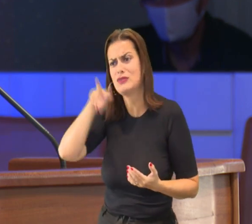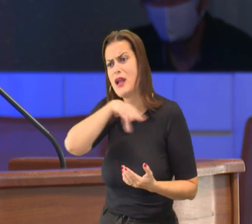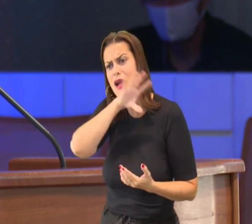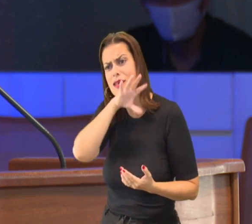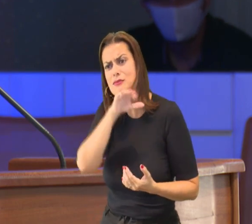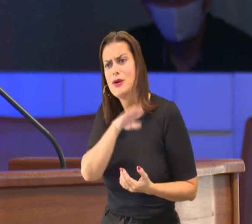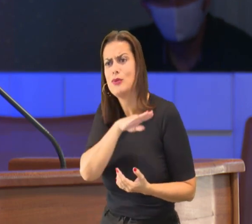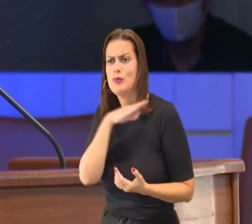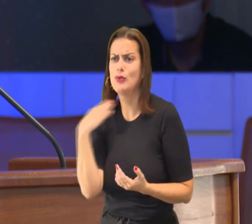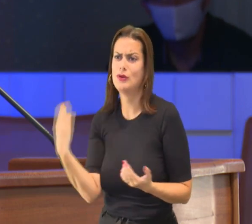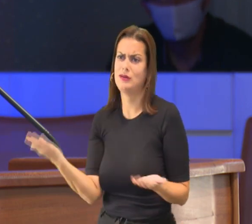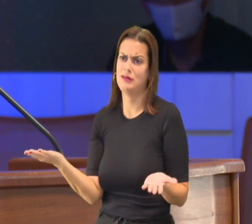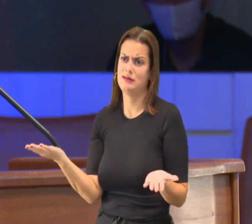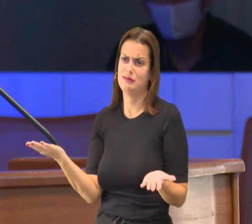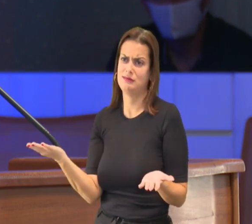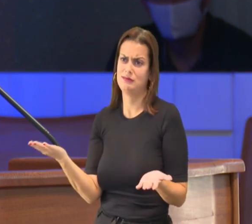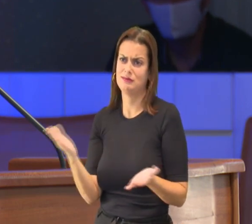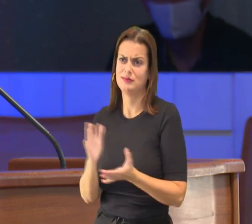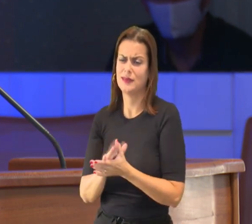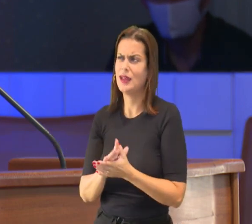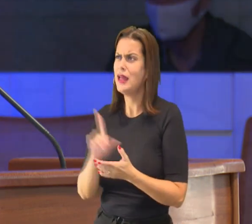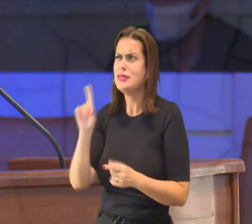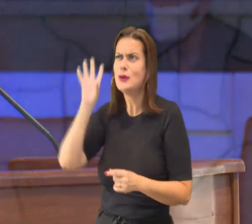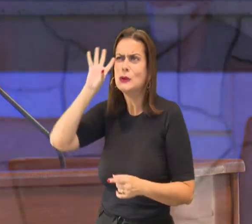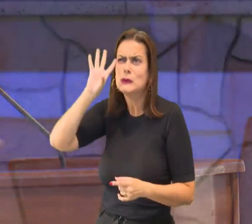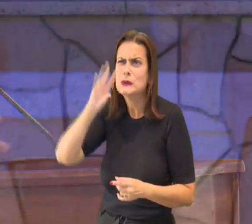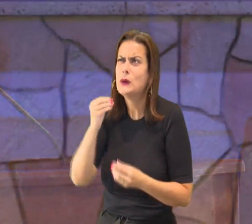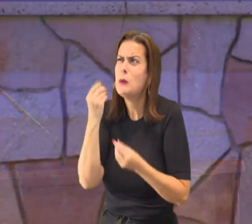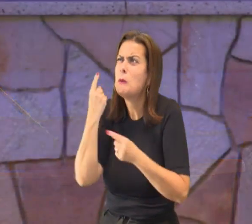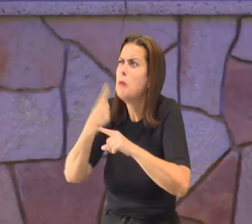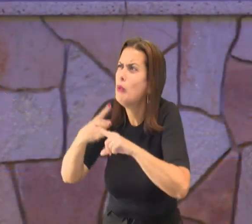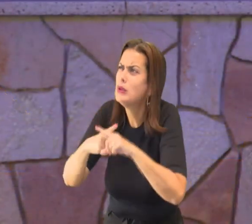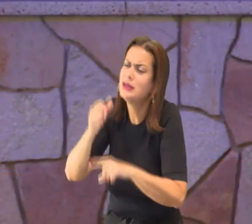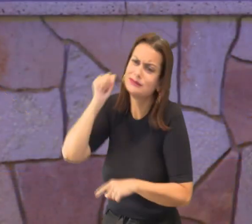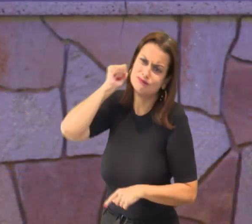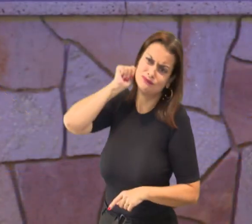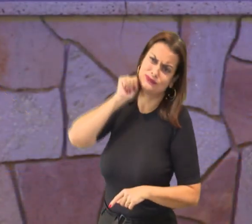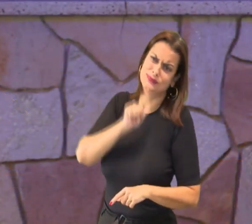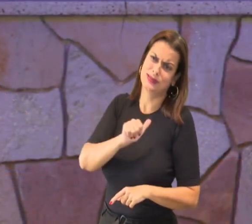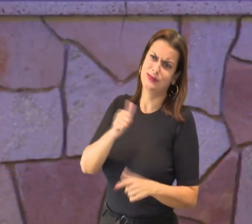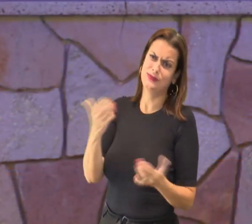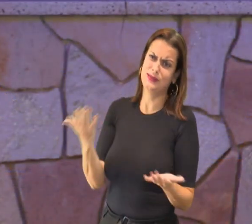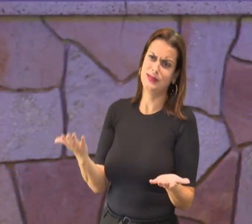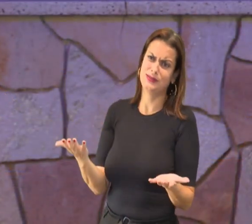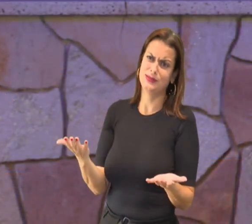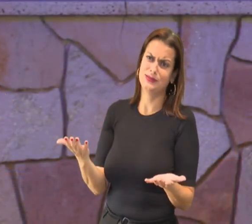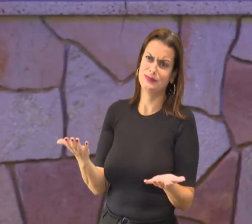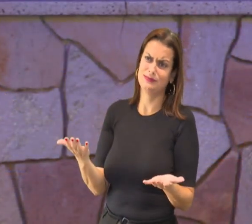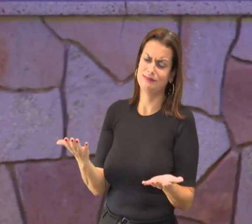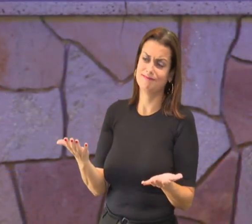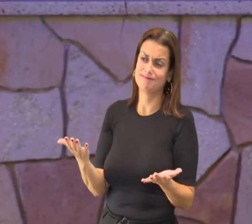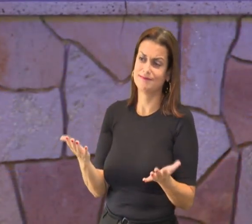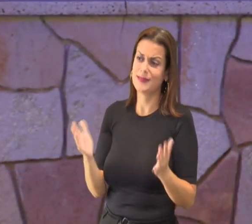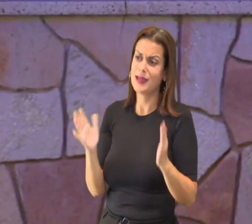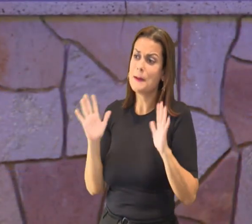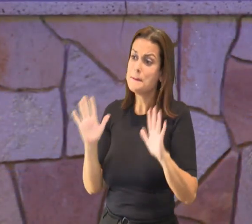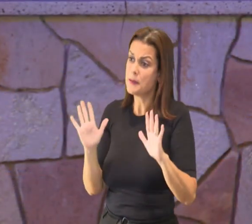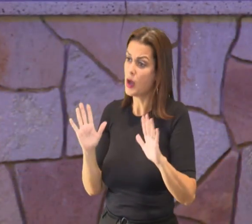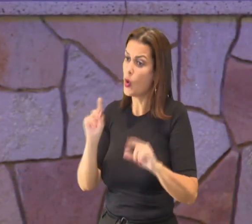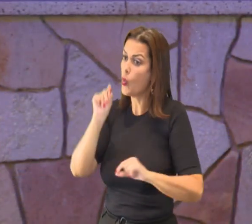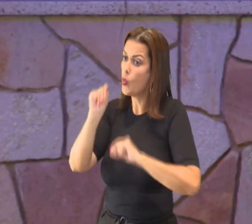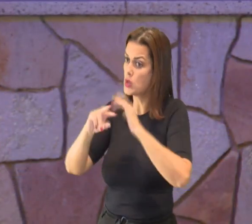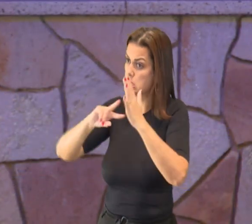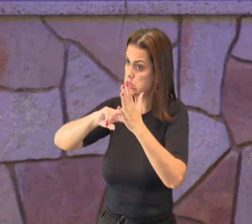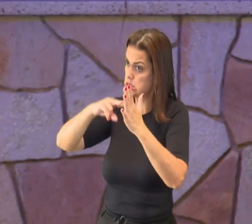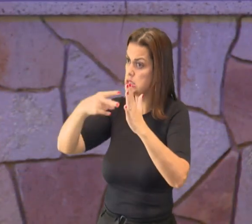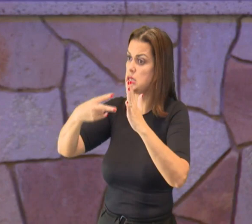não compreendemos, talvez, esta dinâmica sacrificial desse tempo. Mas como isto para eles